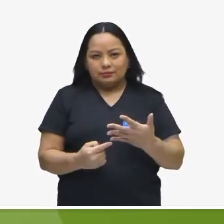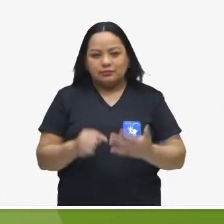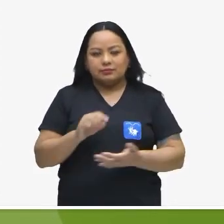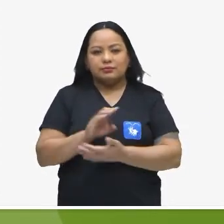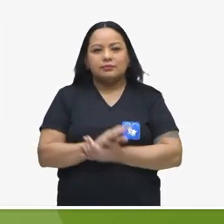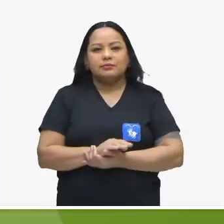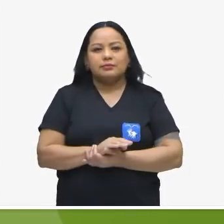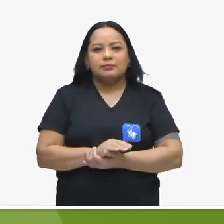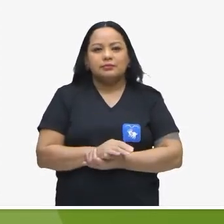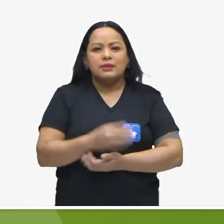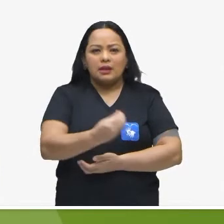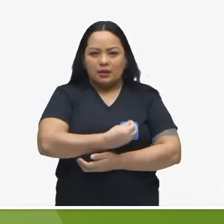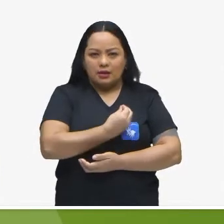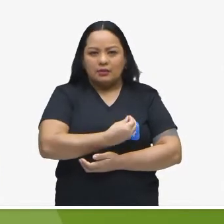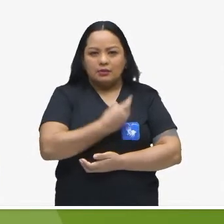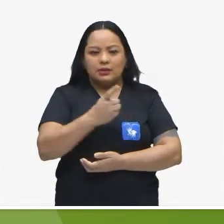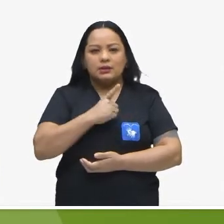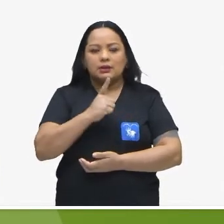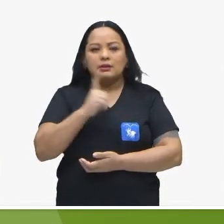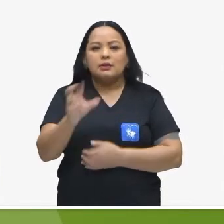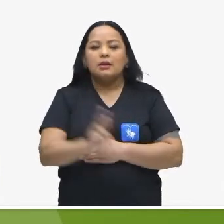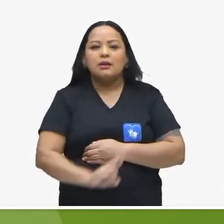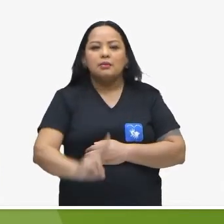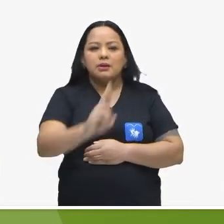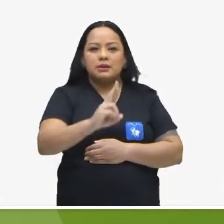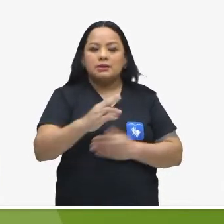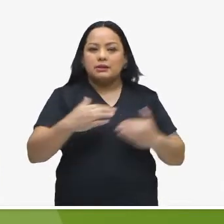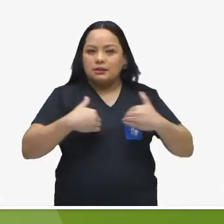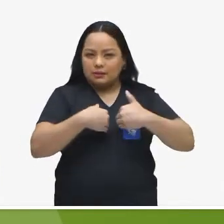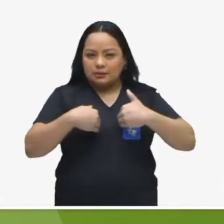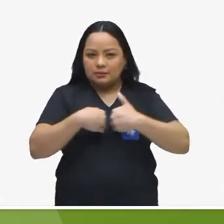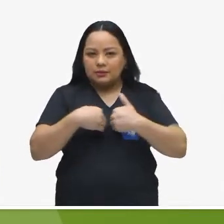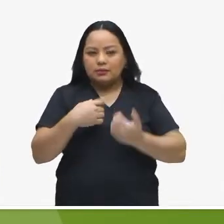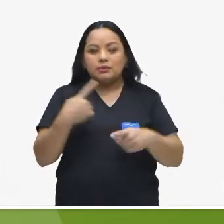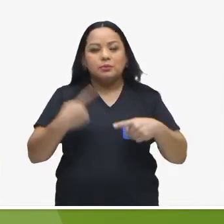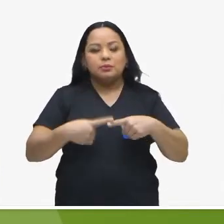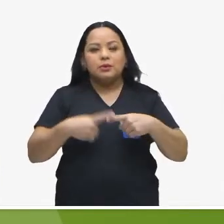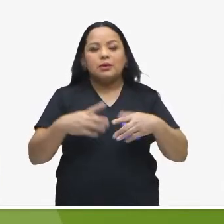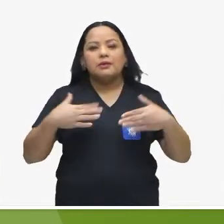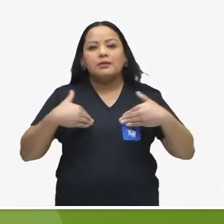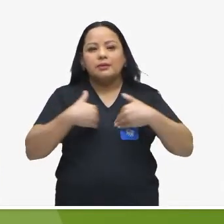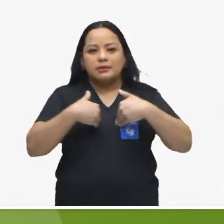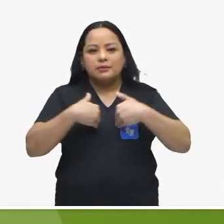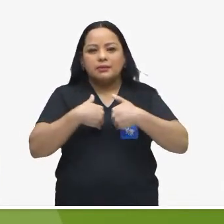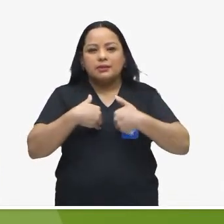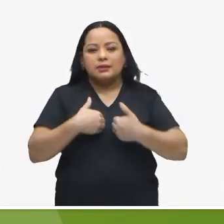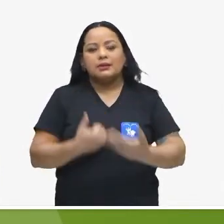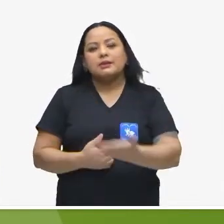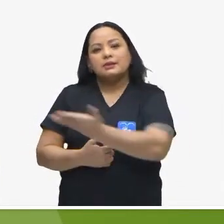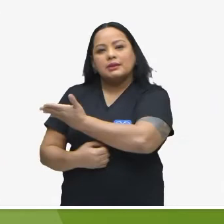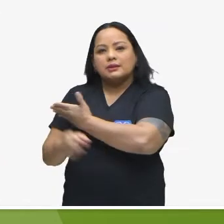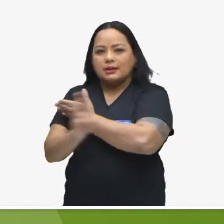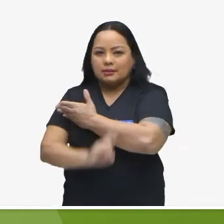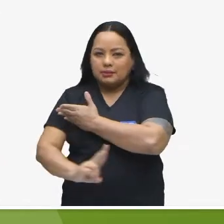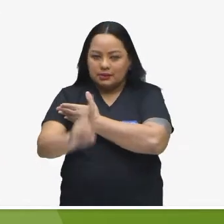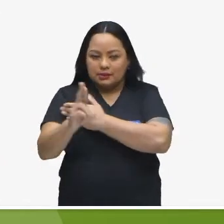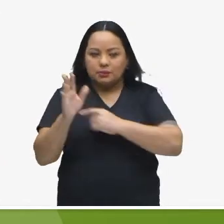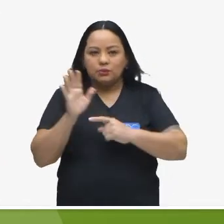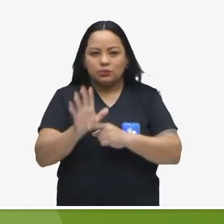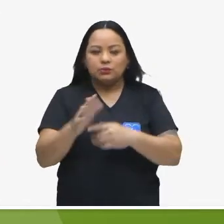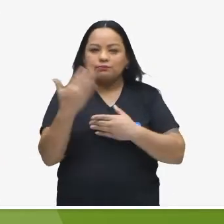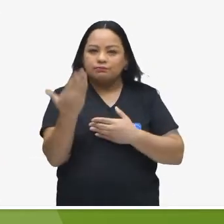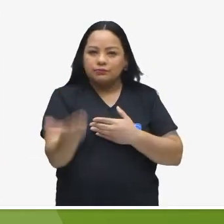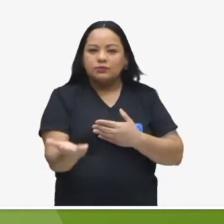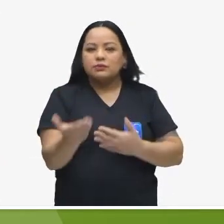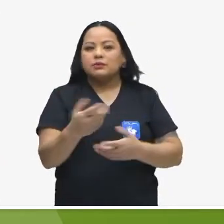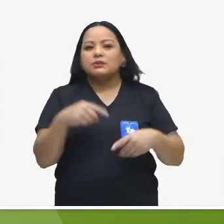bióticos está representado pelos animais, porque os animais, nessa representação que eu fiz aqui para vocês,